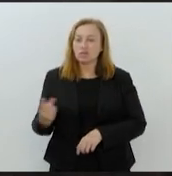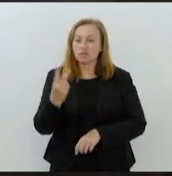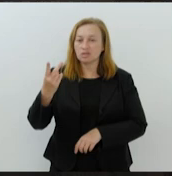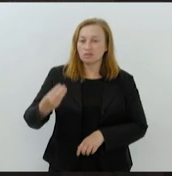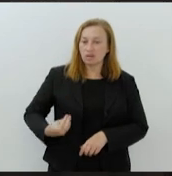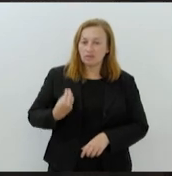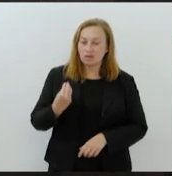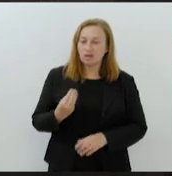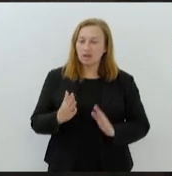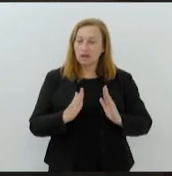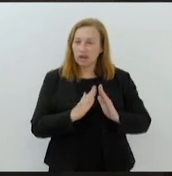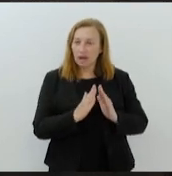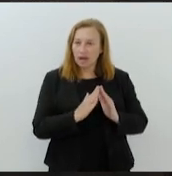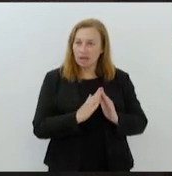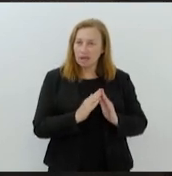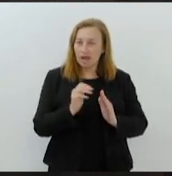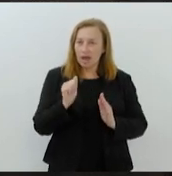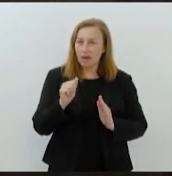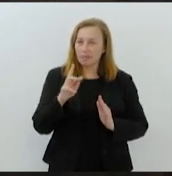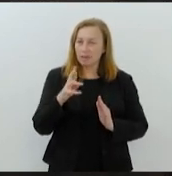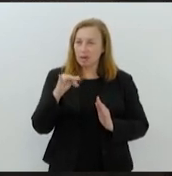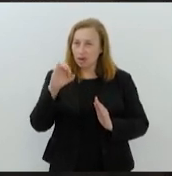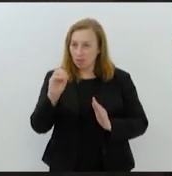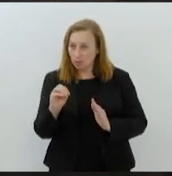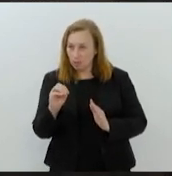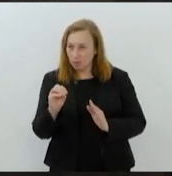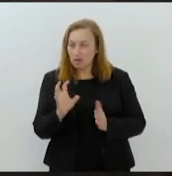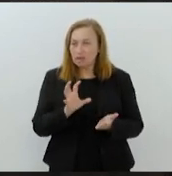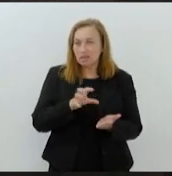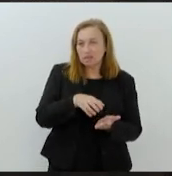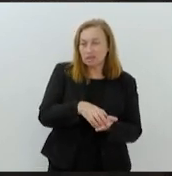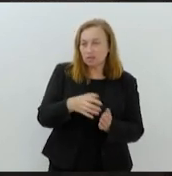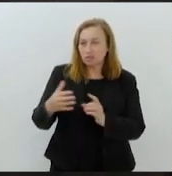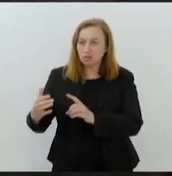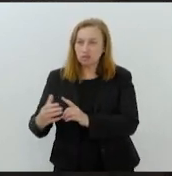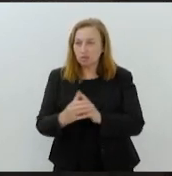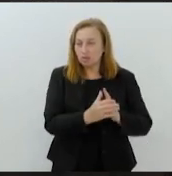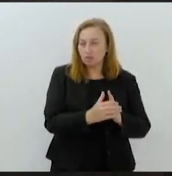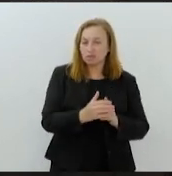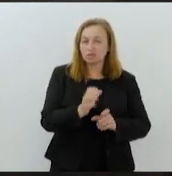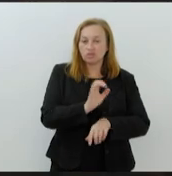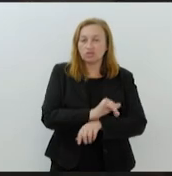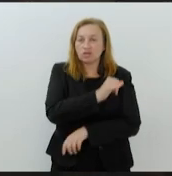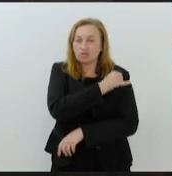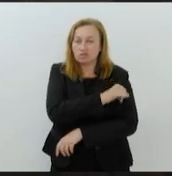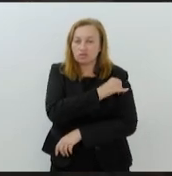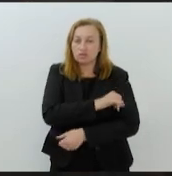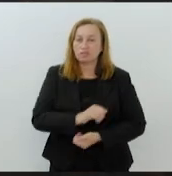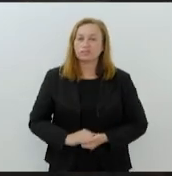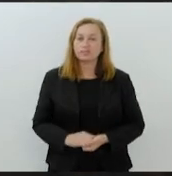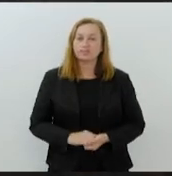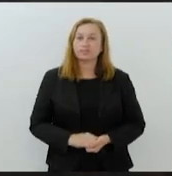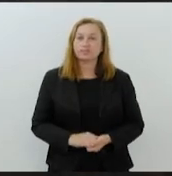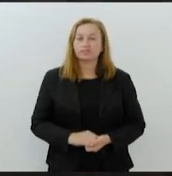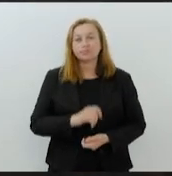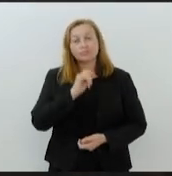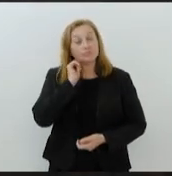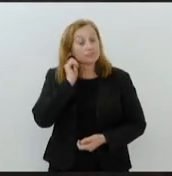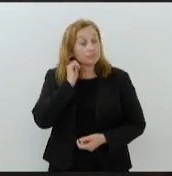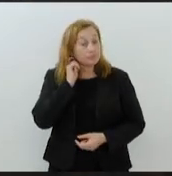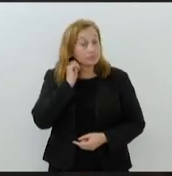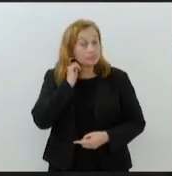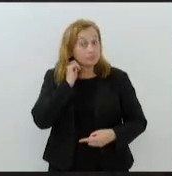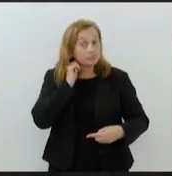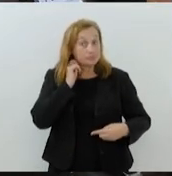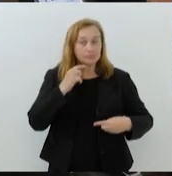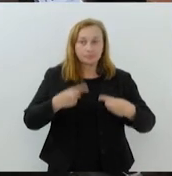casas de abrigo, casas de passagem e centros de acolhimento no âmbito do Estado do Rio de Janeiro. Em